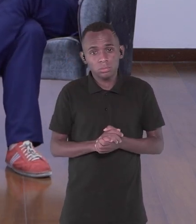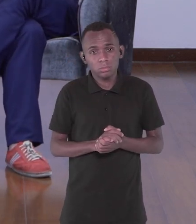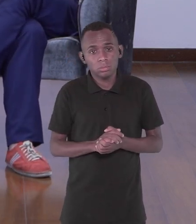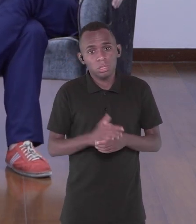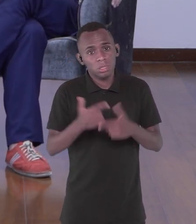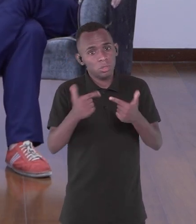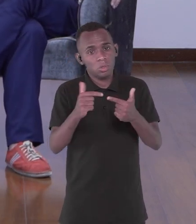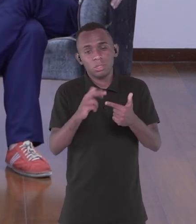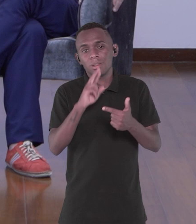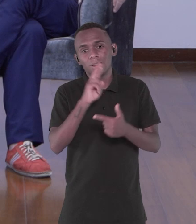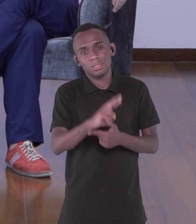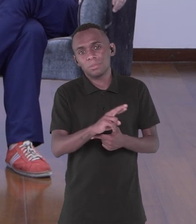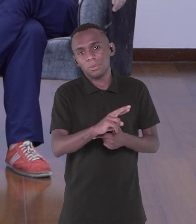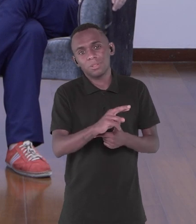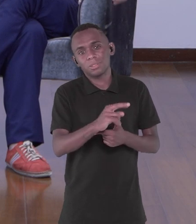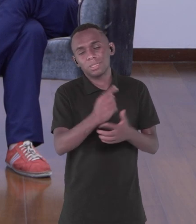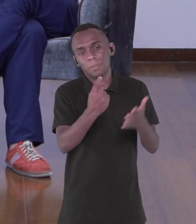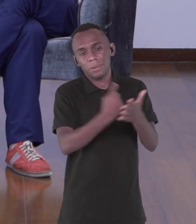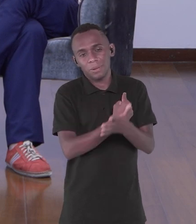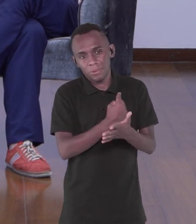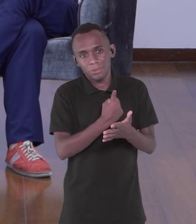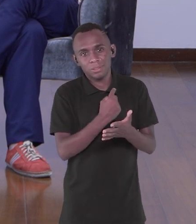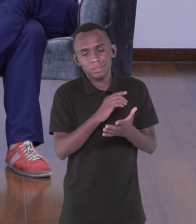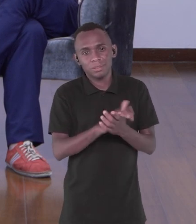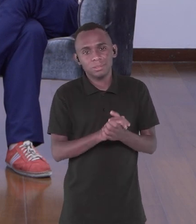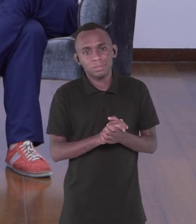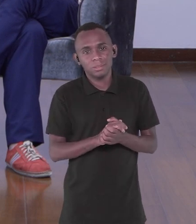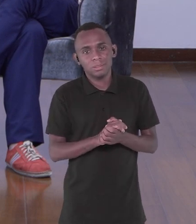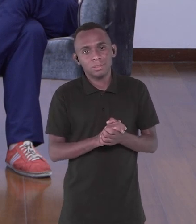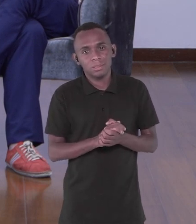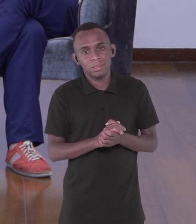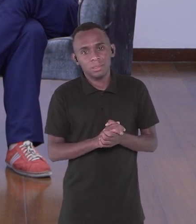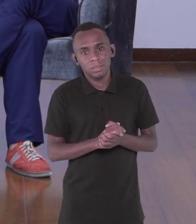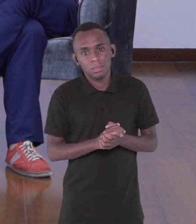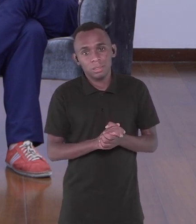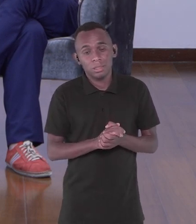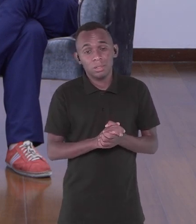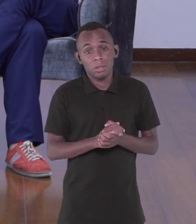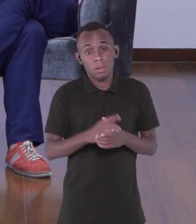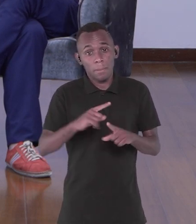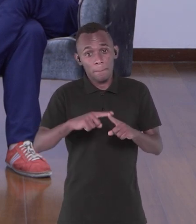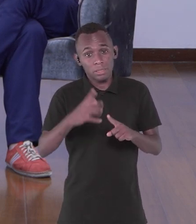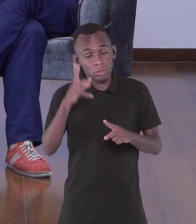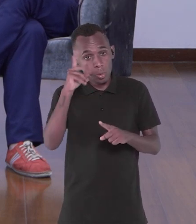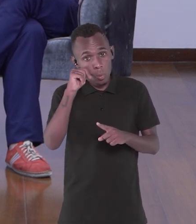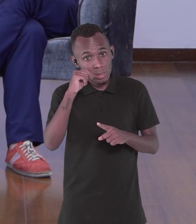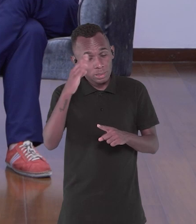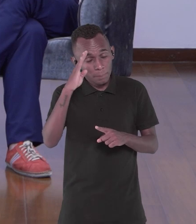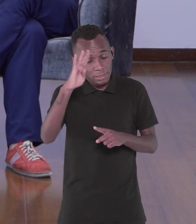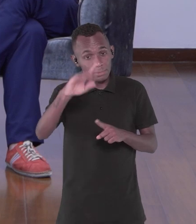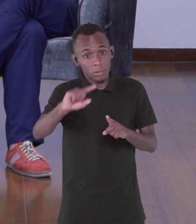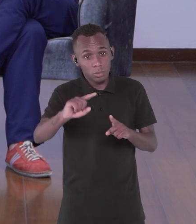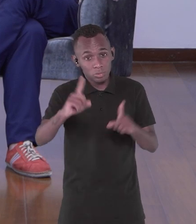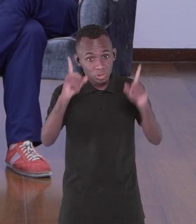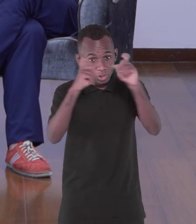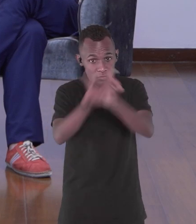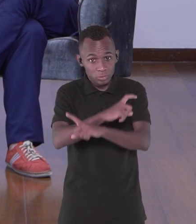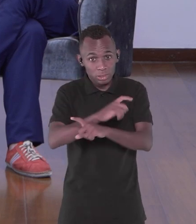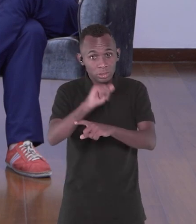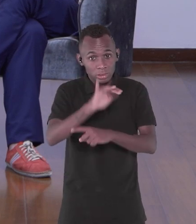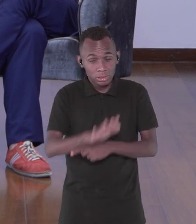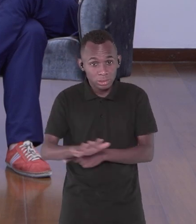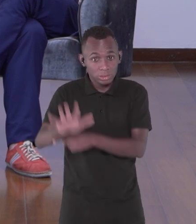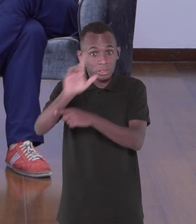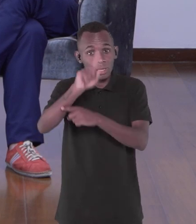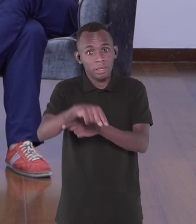tenho uma resposta para a tua pergunta, mas eu acho que a grande dificuldade do sistema internacional é a questão